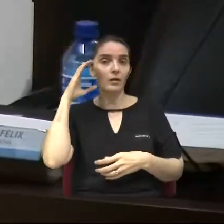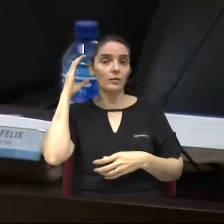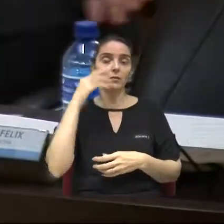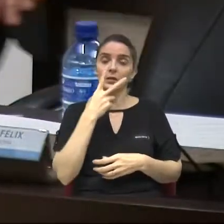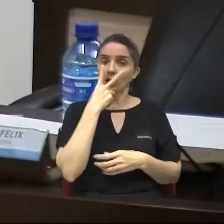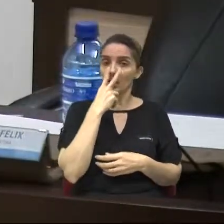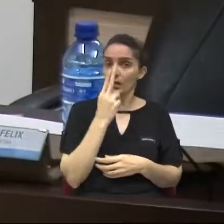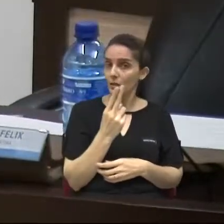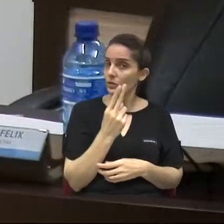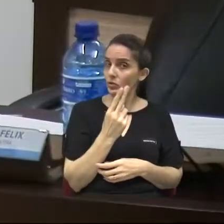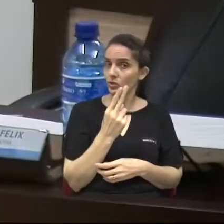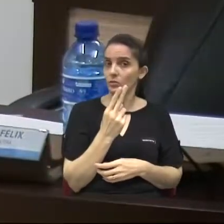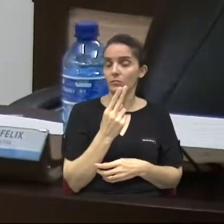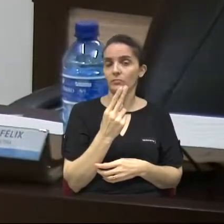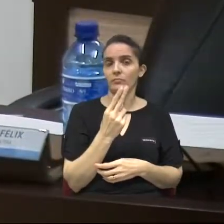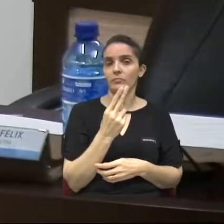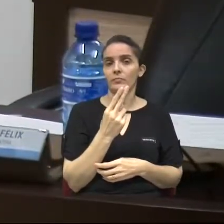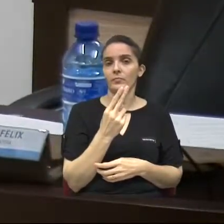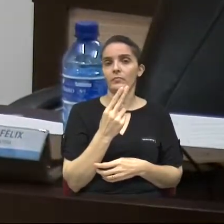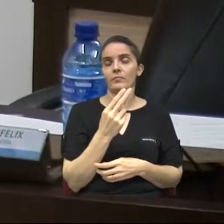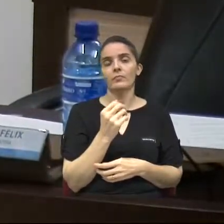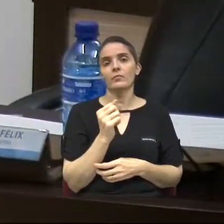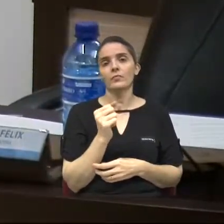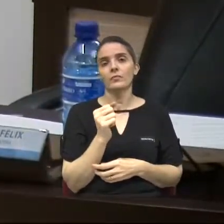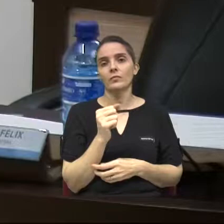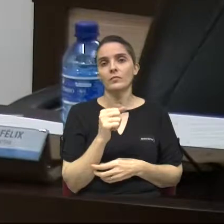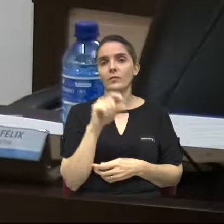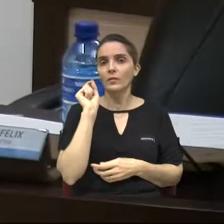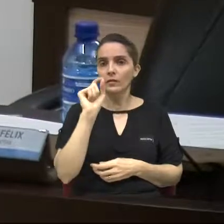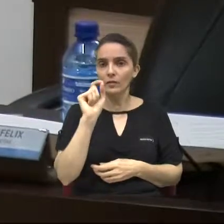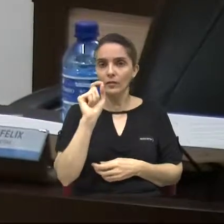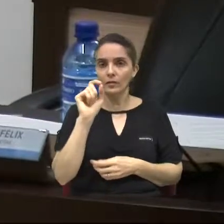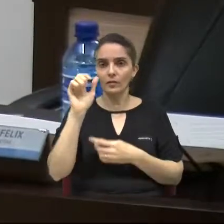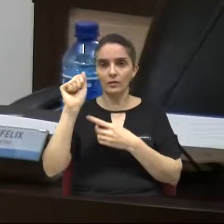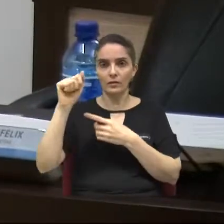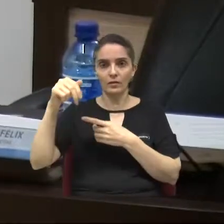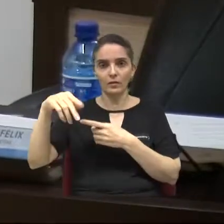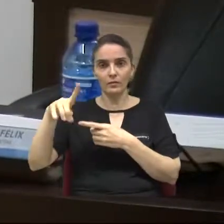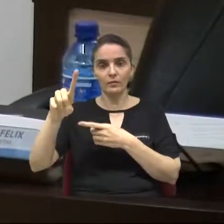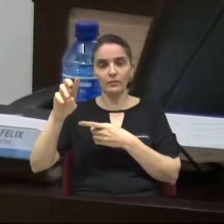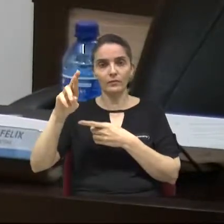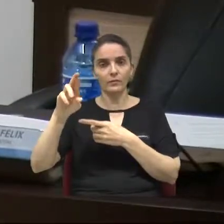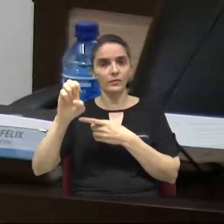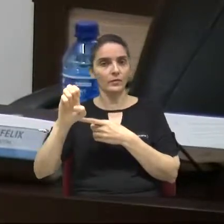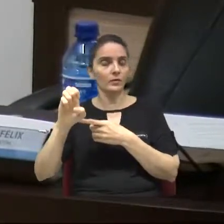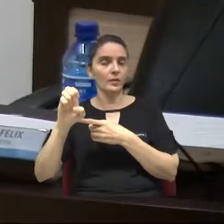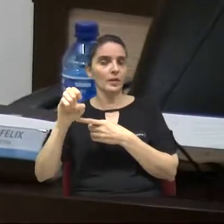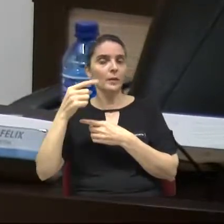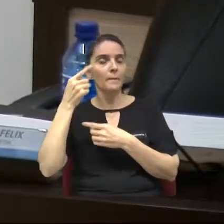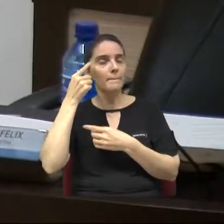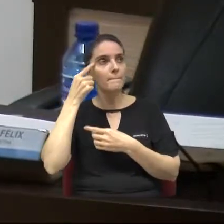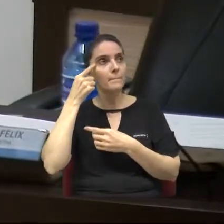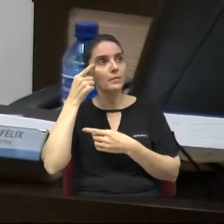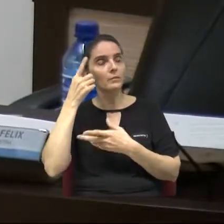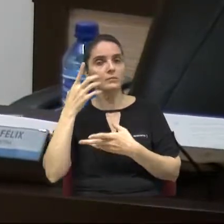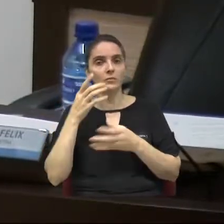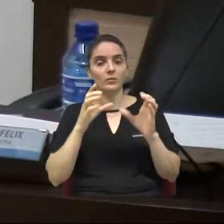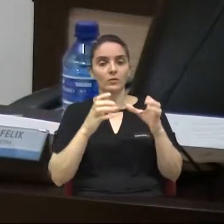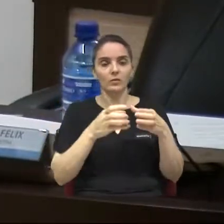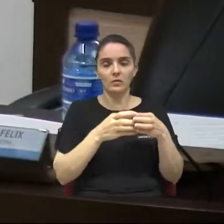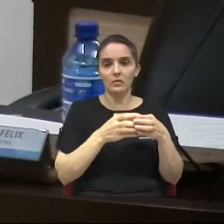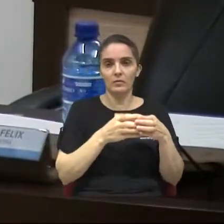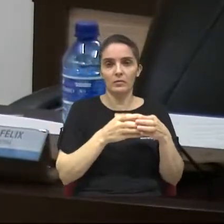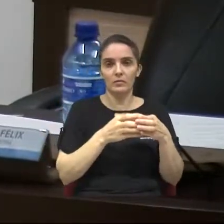que, enquanto servidor, vendo instituições sendo colocadas em circunstância vexatória